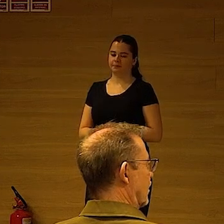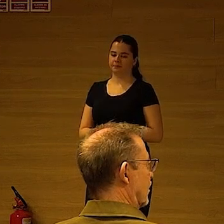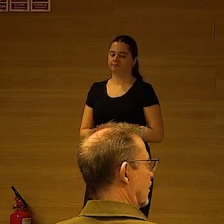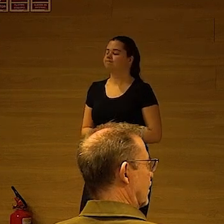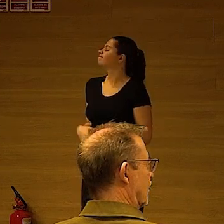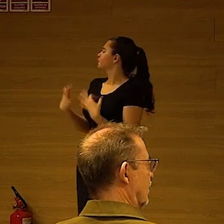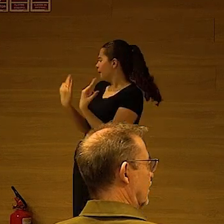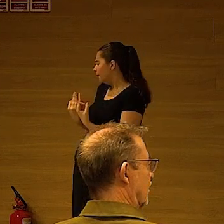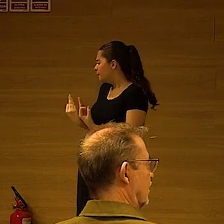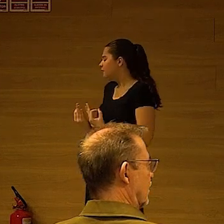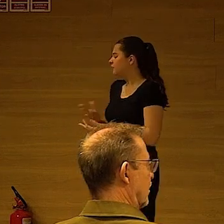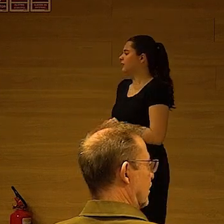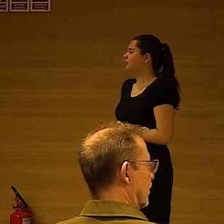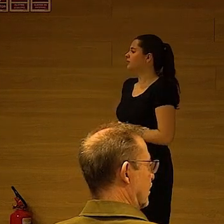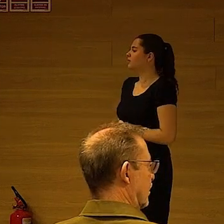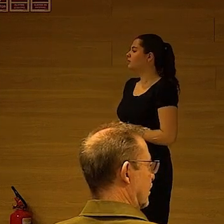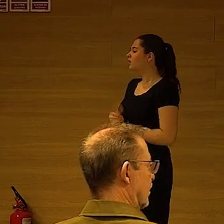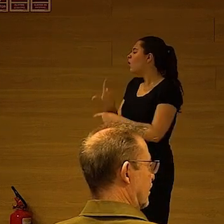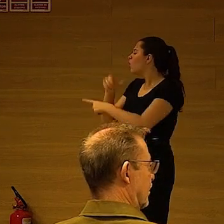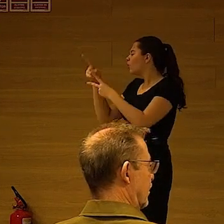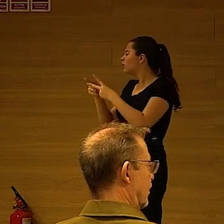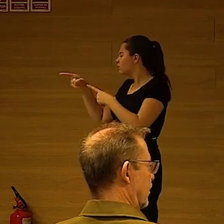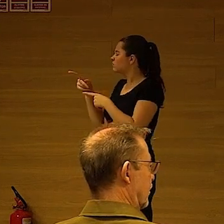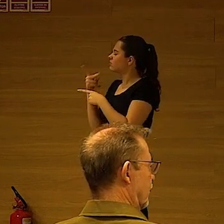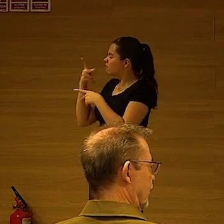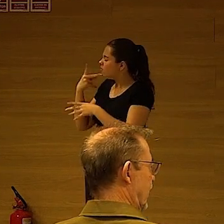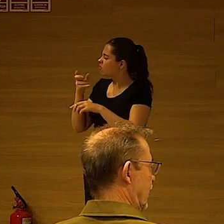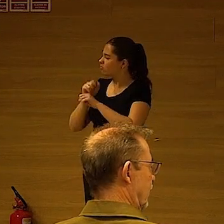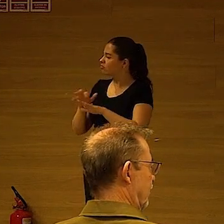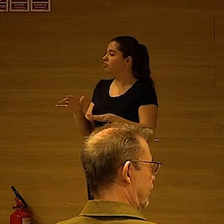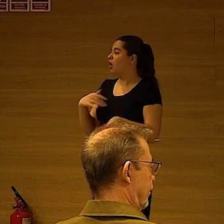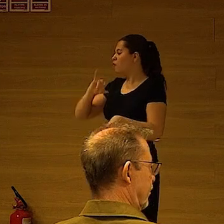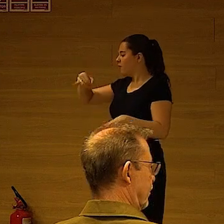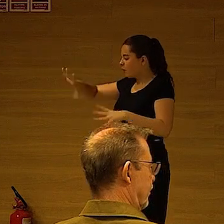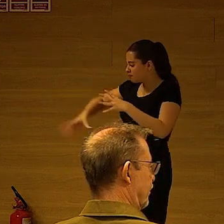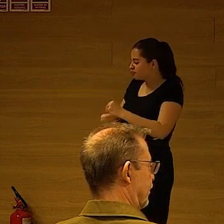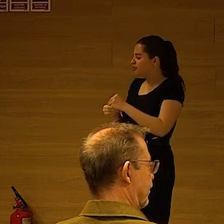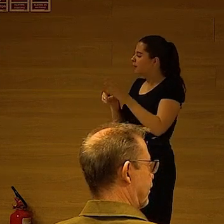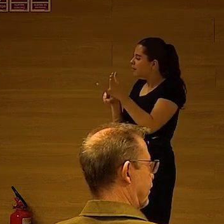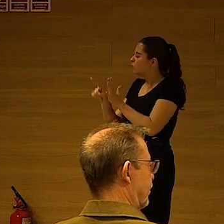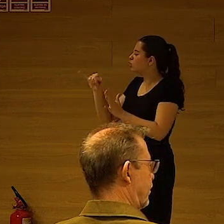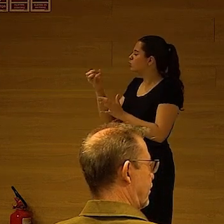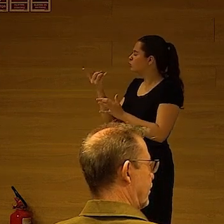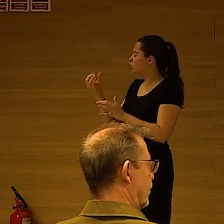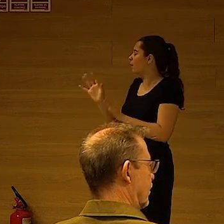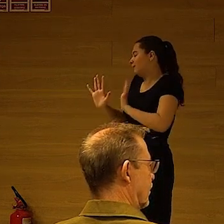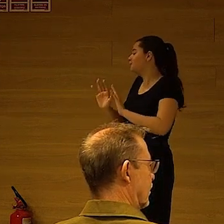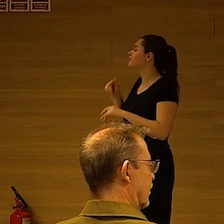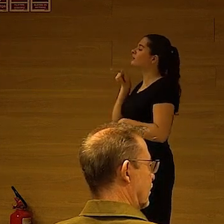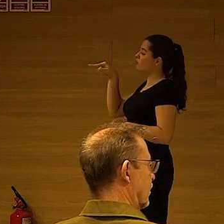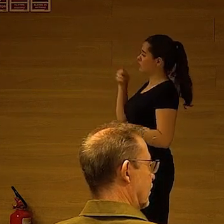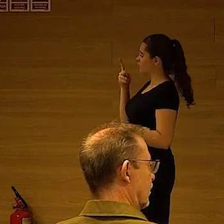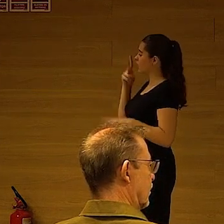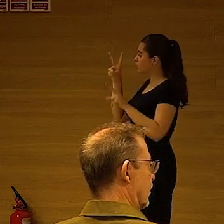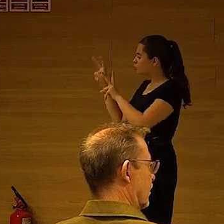Perfeito. Numa outra fala sua, eu vou usar ela para jogar uma pergunta para o João. Você fala que quando você fala